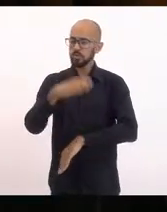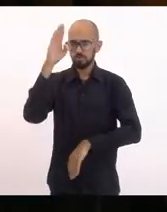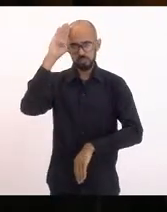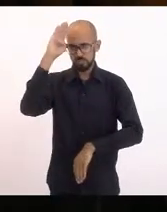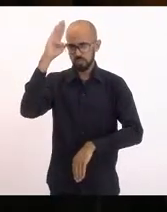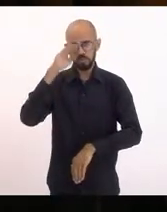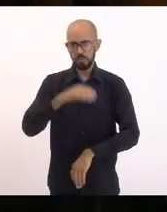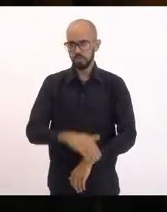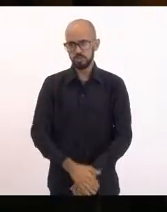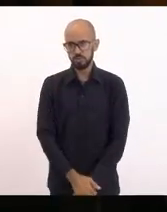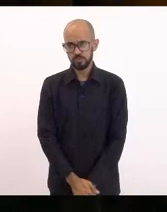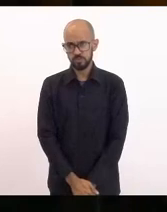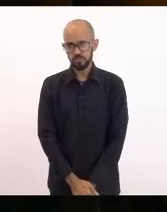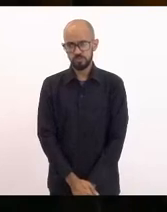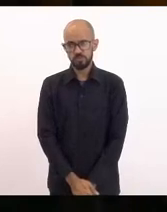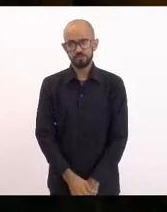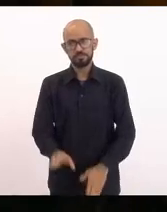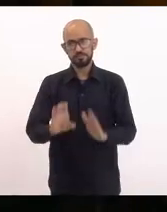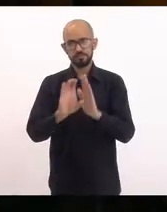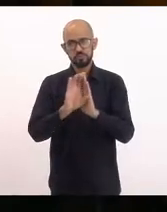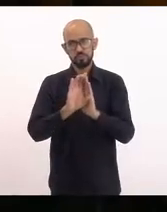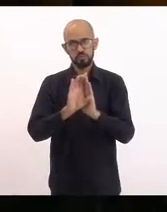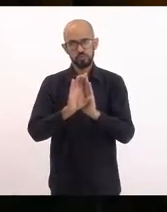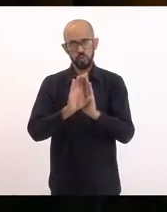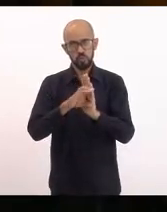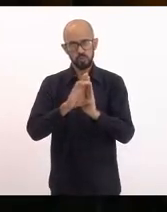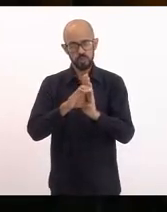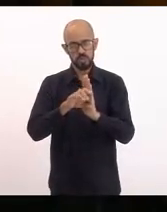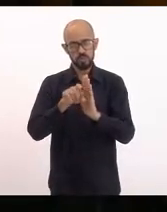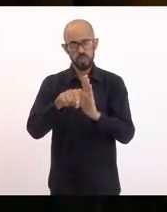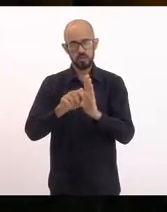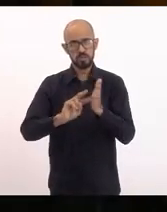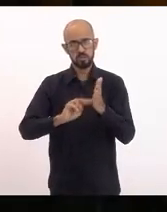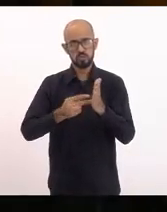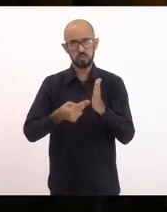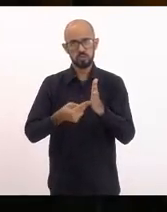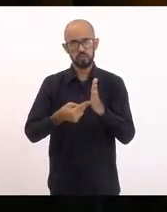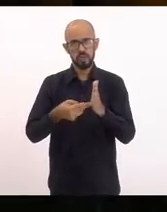Então, conceitualmente, esse é o sentido da gratificação.